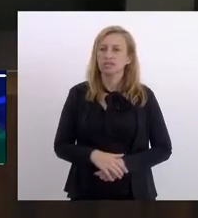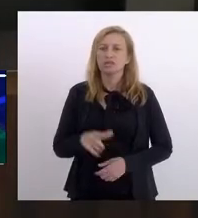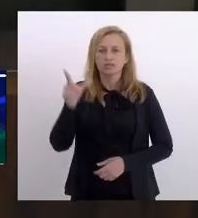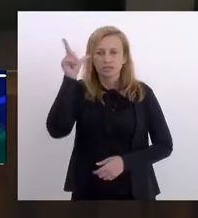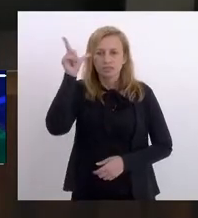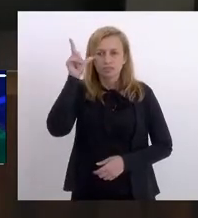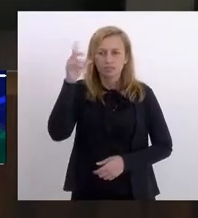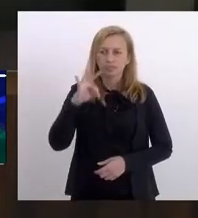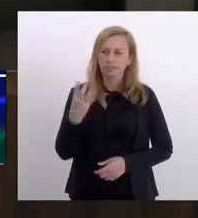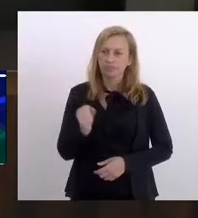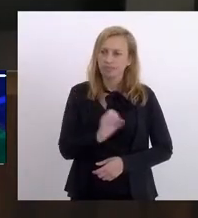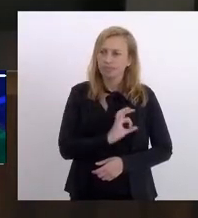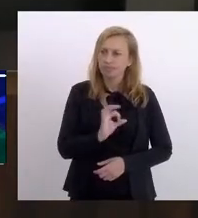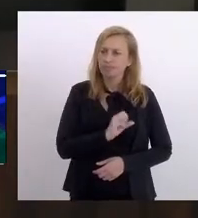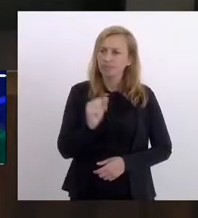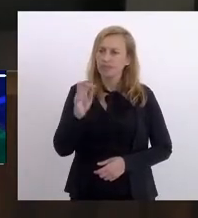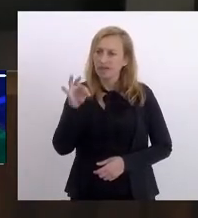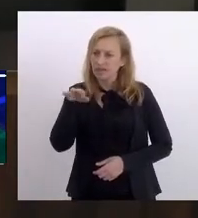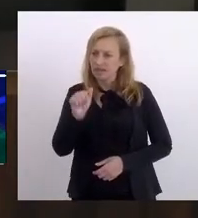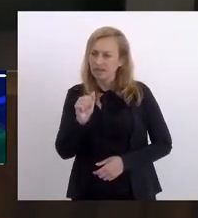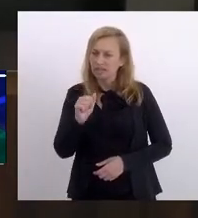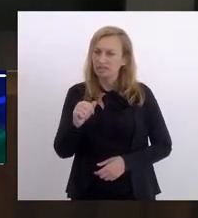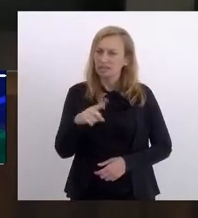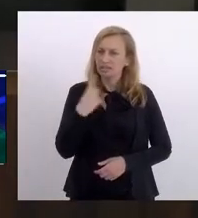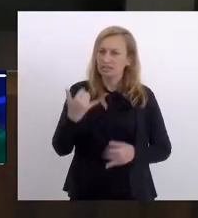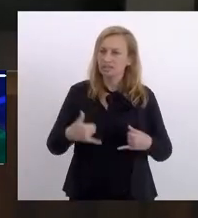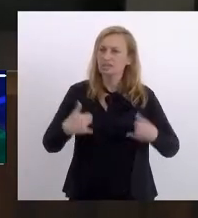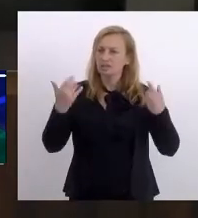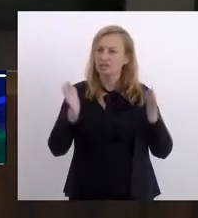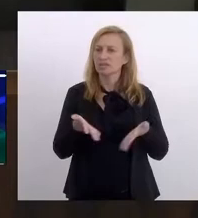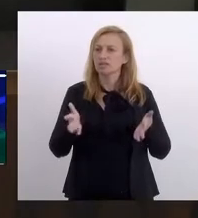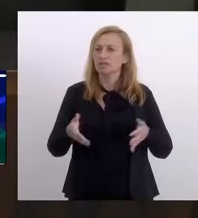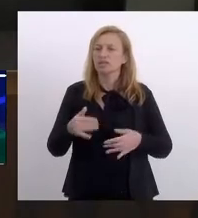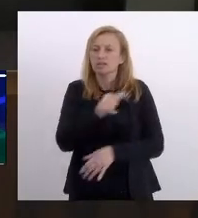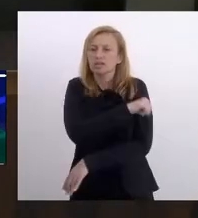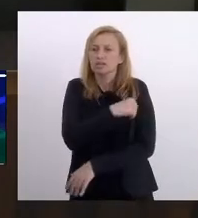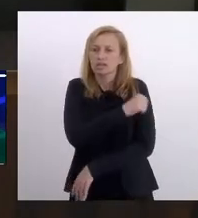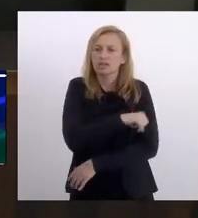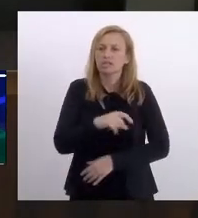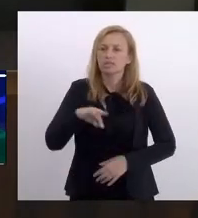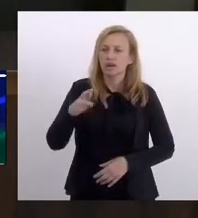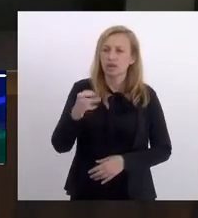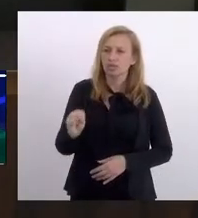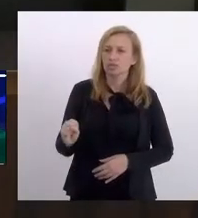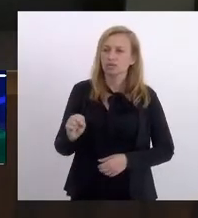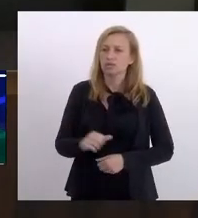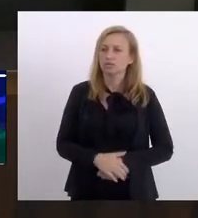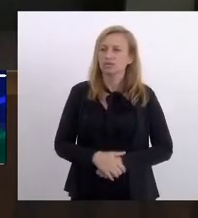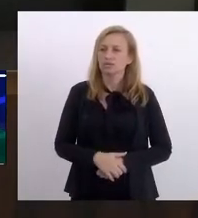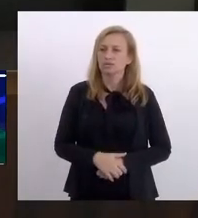Lucinha, Marta, Atila Nunes, nossa aniversariante, enfermeira, Marcos Vinícius,